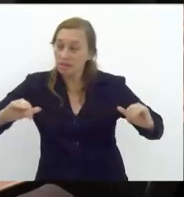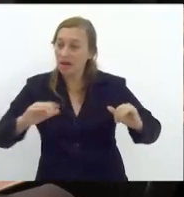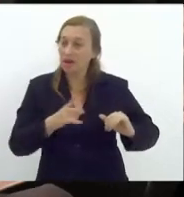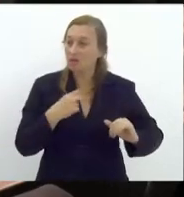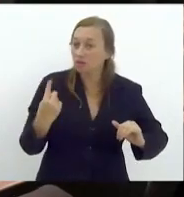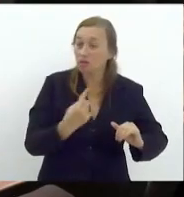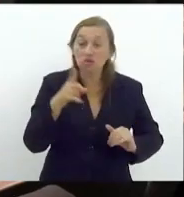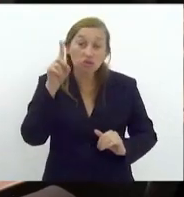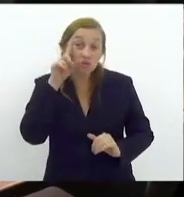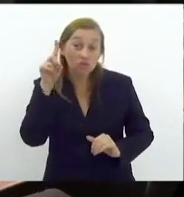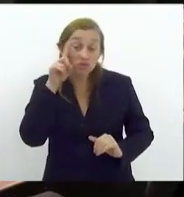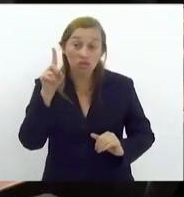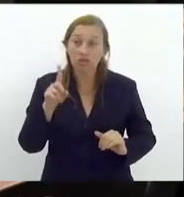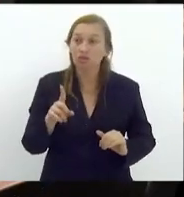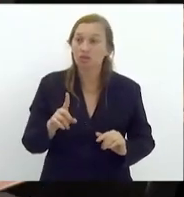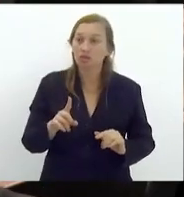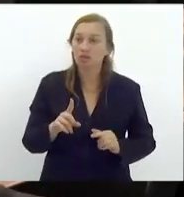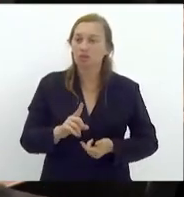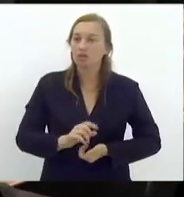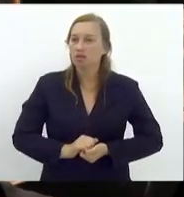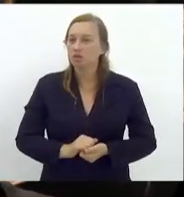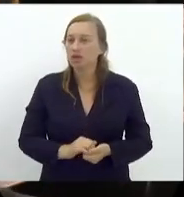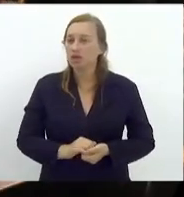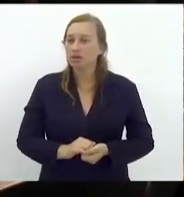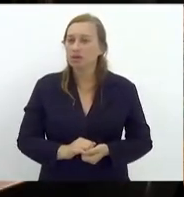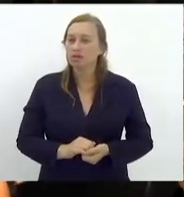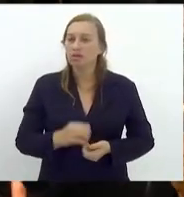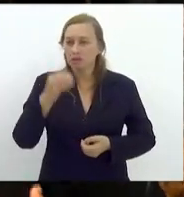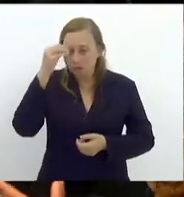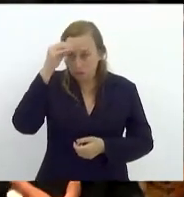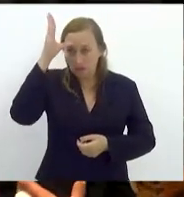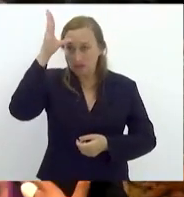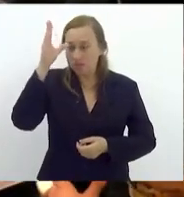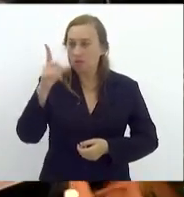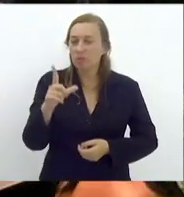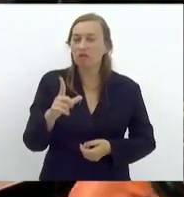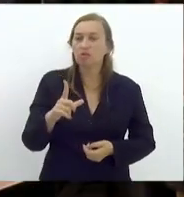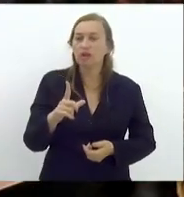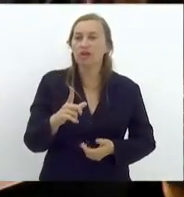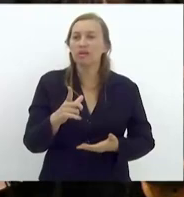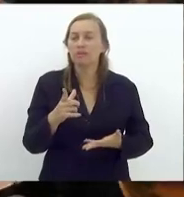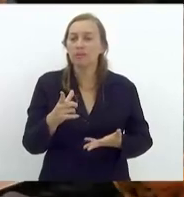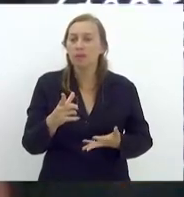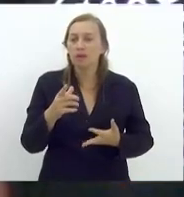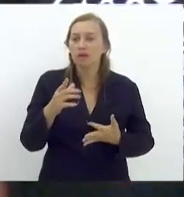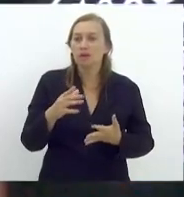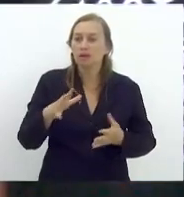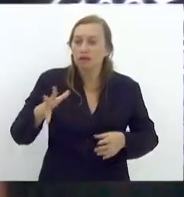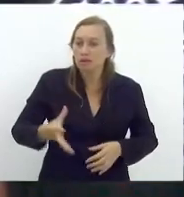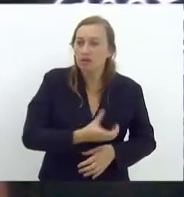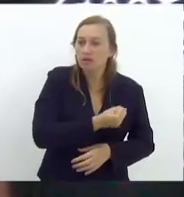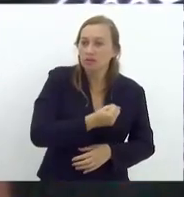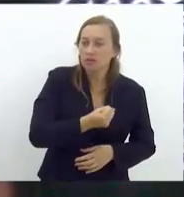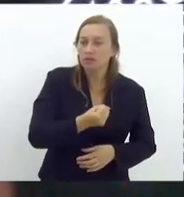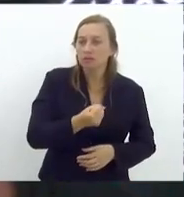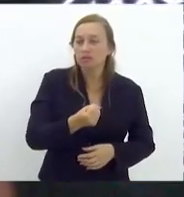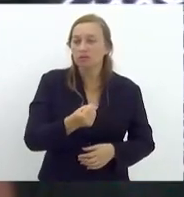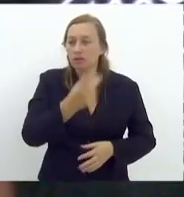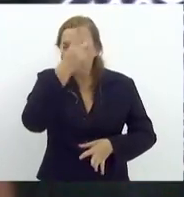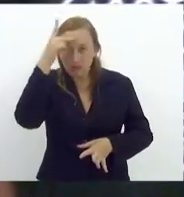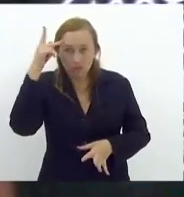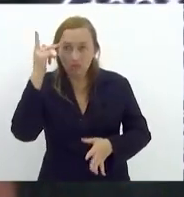dividir a gente e a gente precisa buscar o tempo todo o conhecimento conhecimento que vai salvar a gente é o que vai unir todos nós